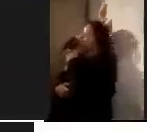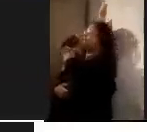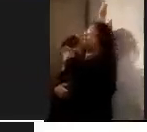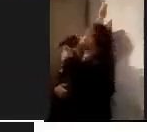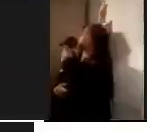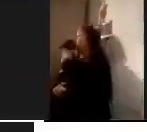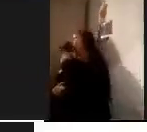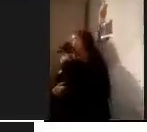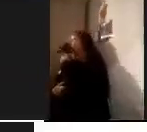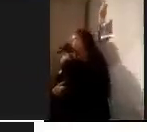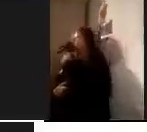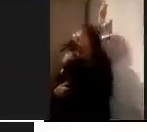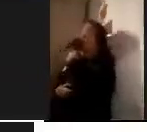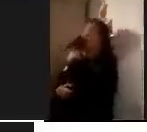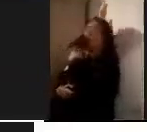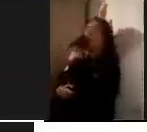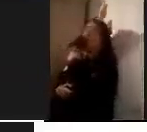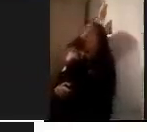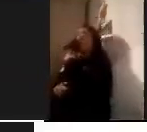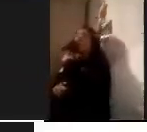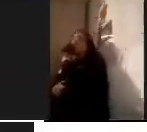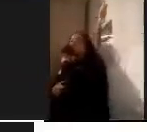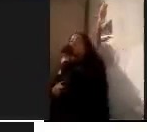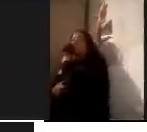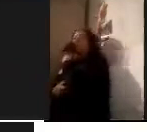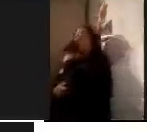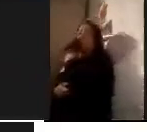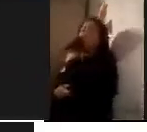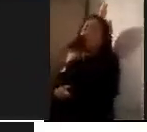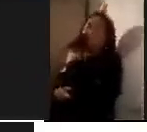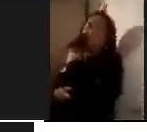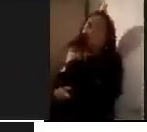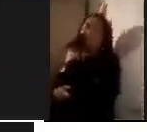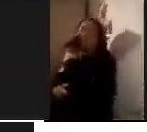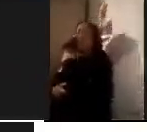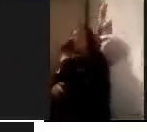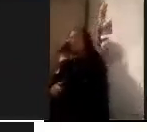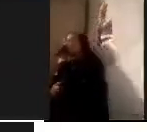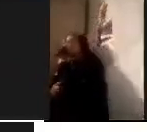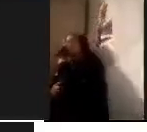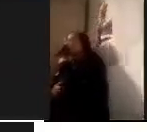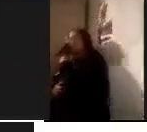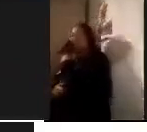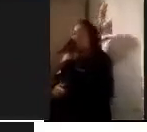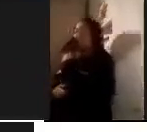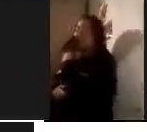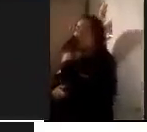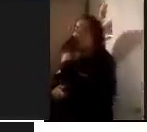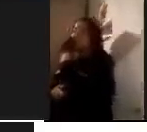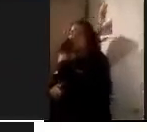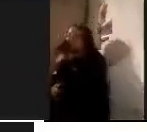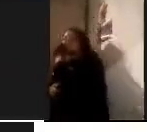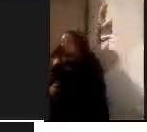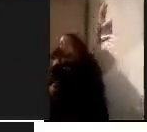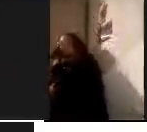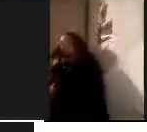bastante. Ela fazendo era bem mais É fácil, bem mais fácil, né? isso, do que eu. Eu não dava conta. E Uhum. ela era mais rápida,